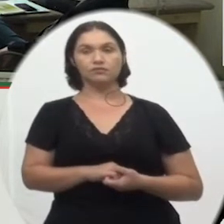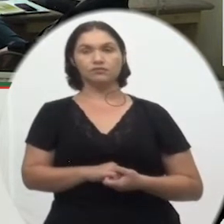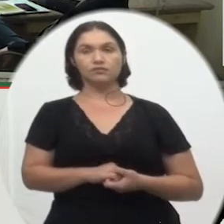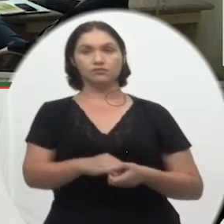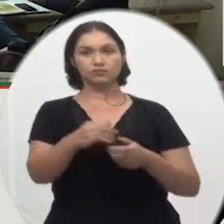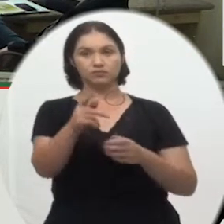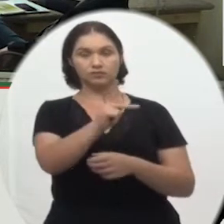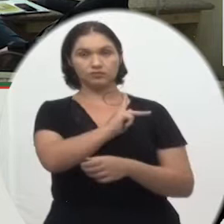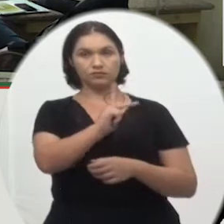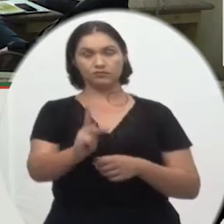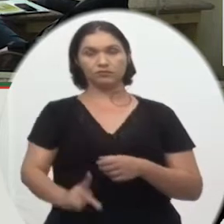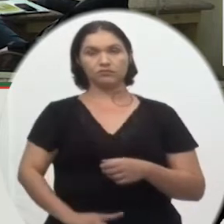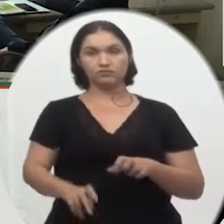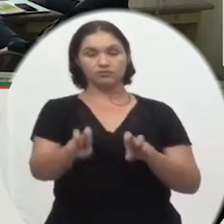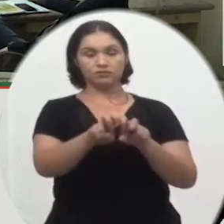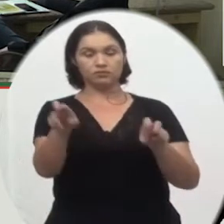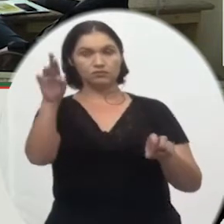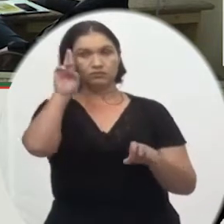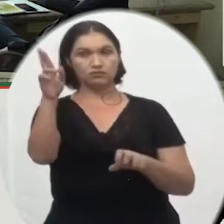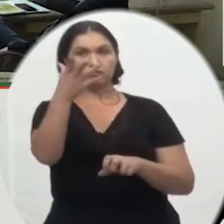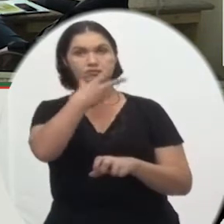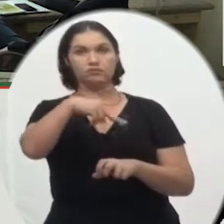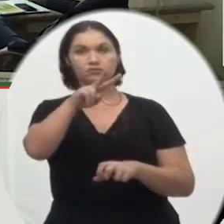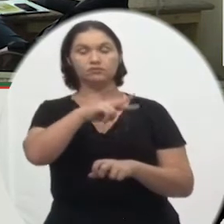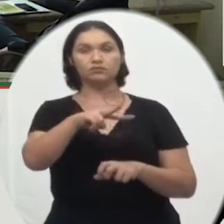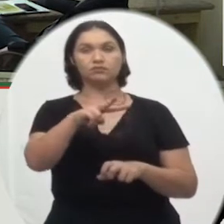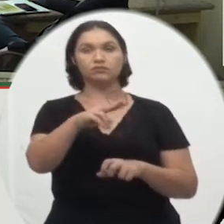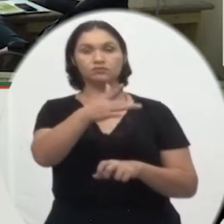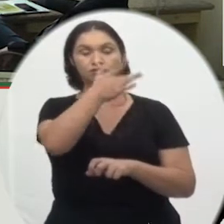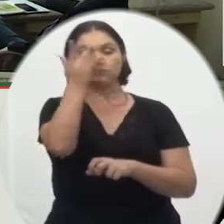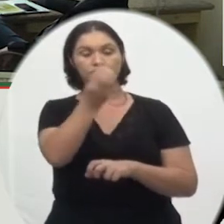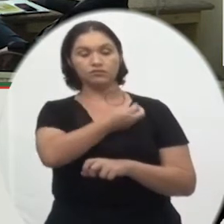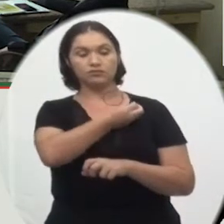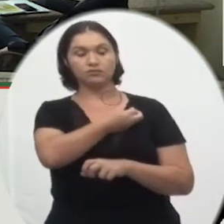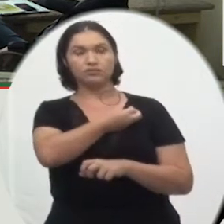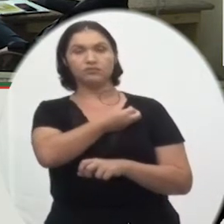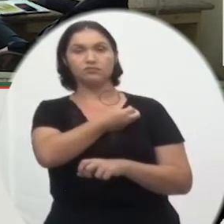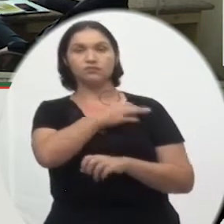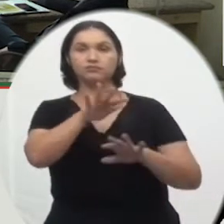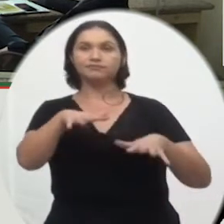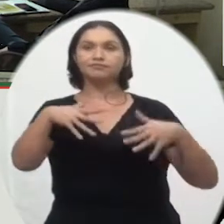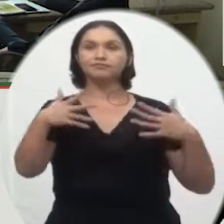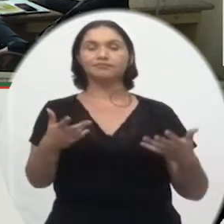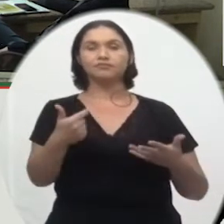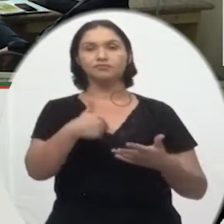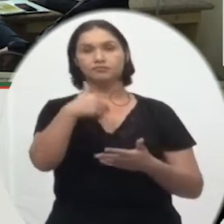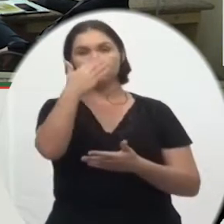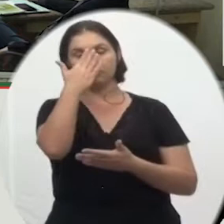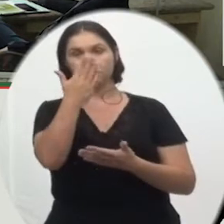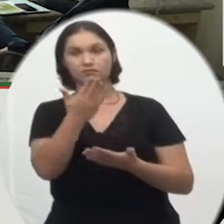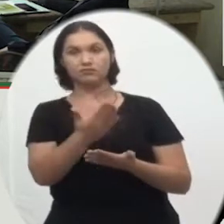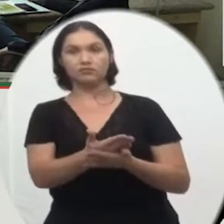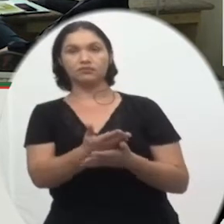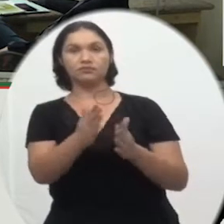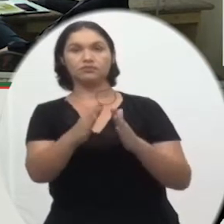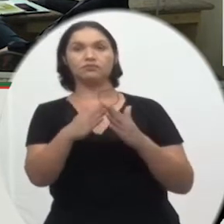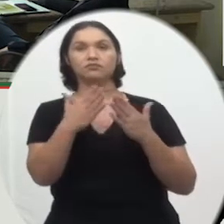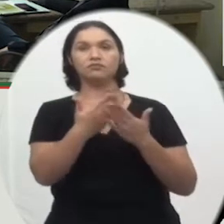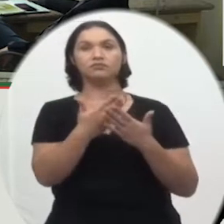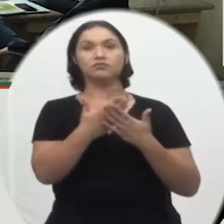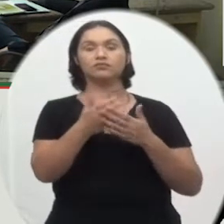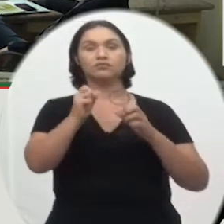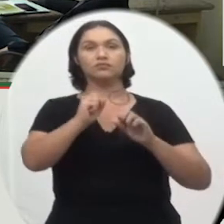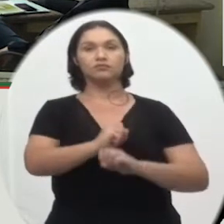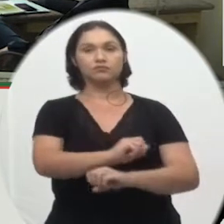Senhor presidente, demais membros da mesa, vereadoras, público presente, vereadores. Enfim, eu creio que o nosso requerimento está bem